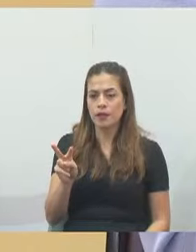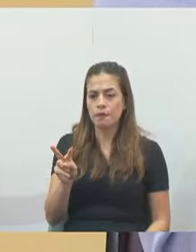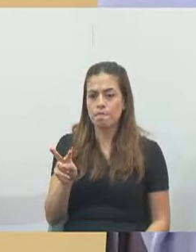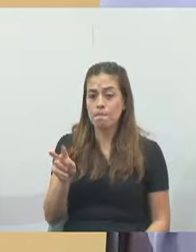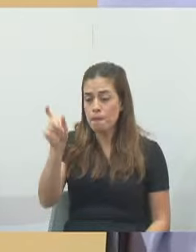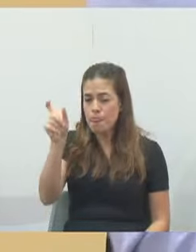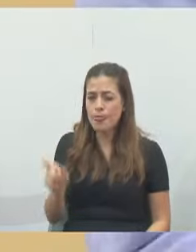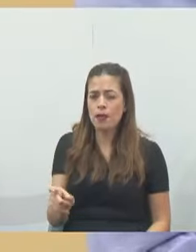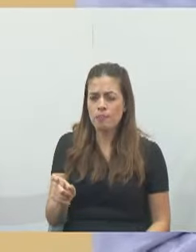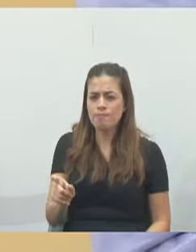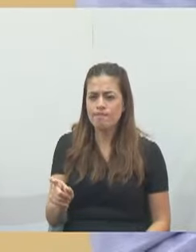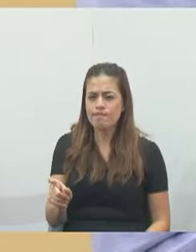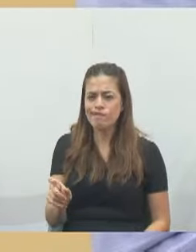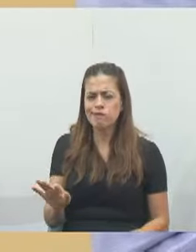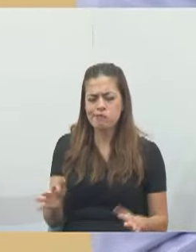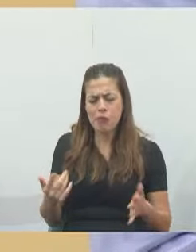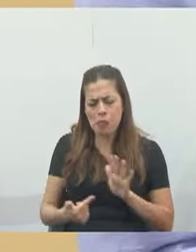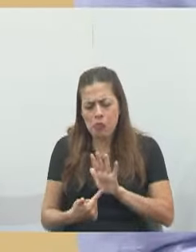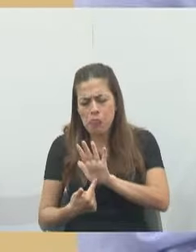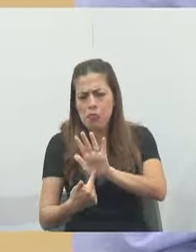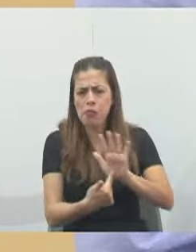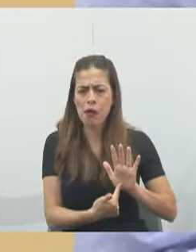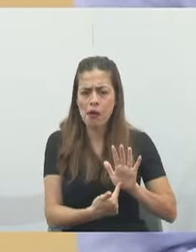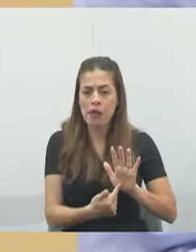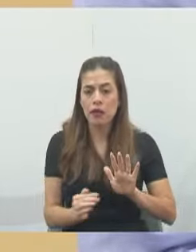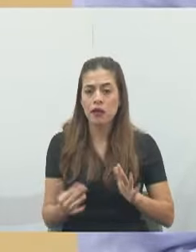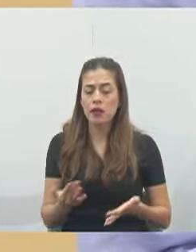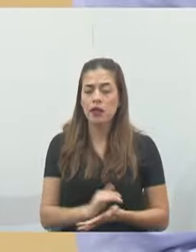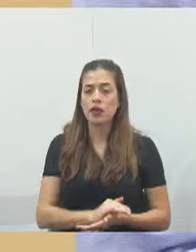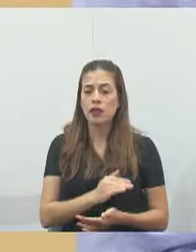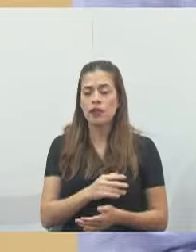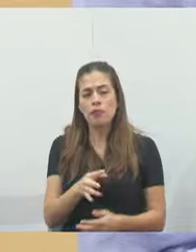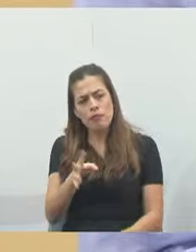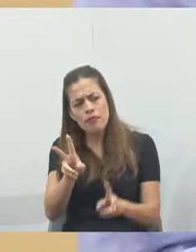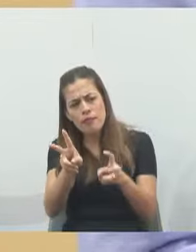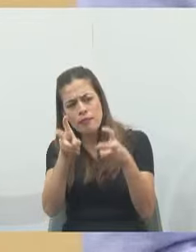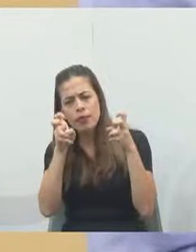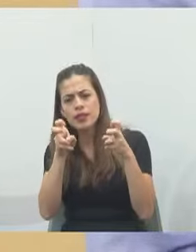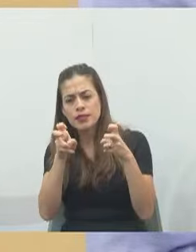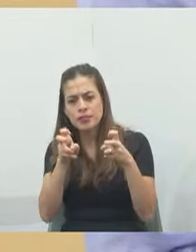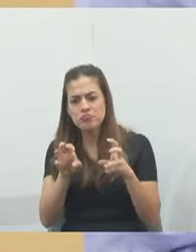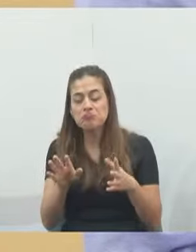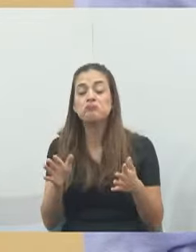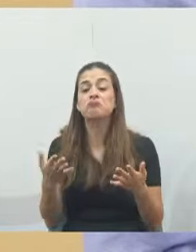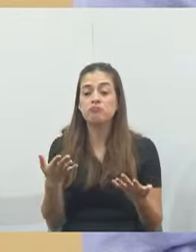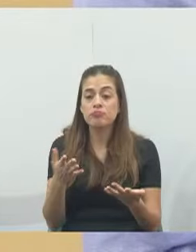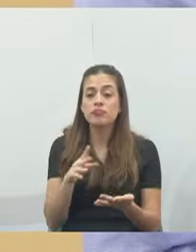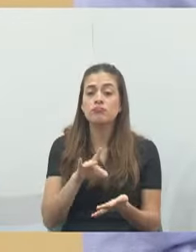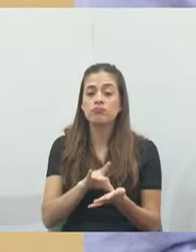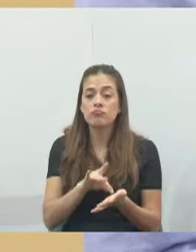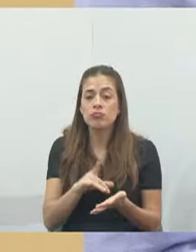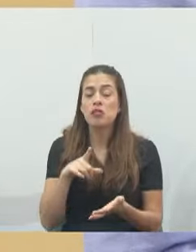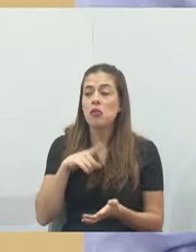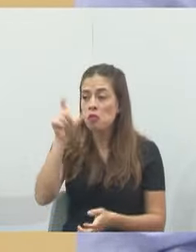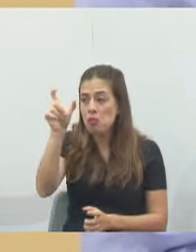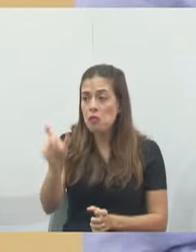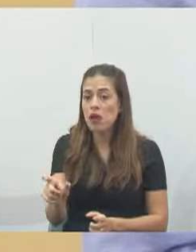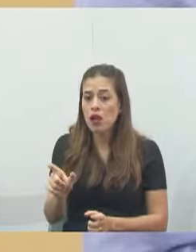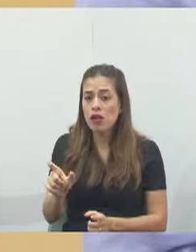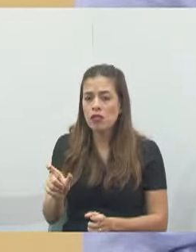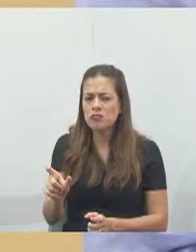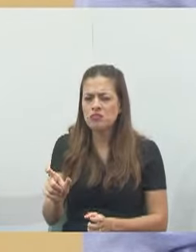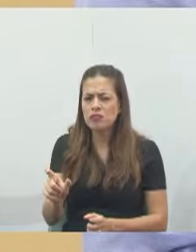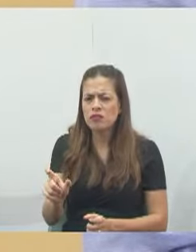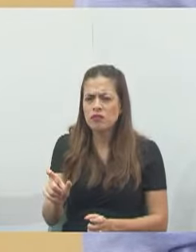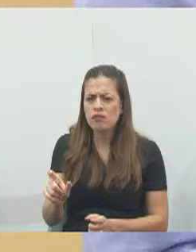e ver nele uma posição de destaque. E logo eu percebi realmente que ali tinha um cidadão